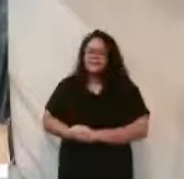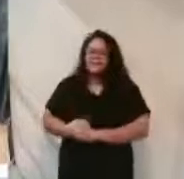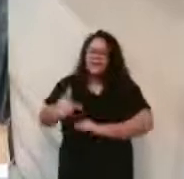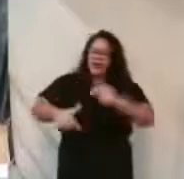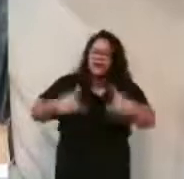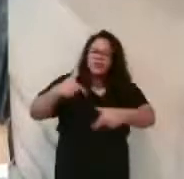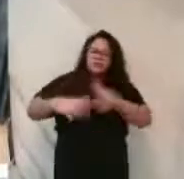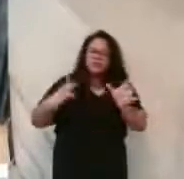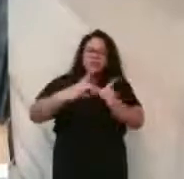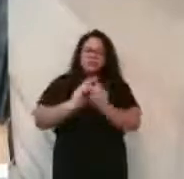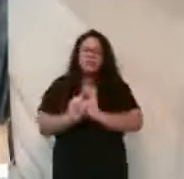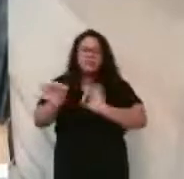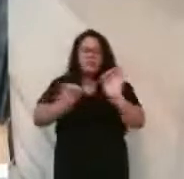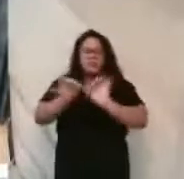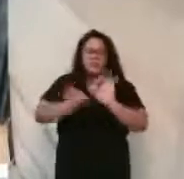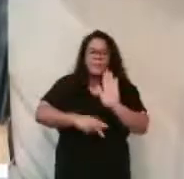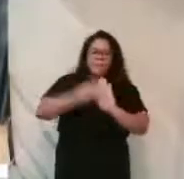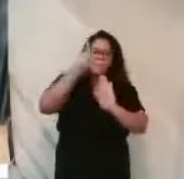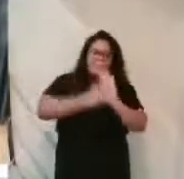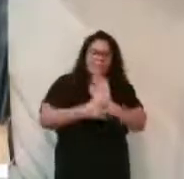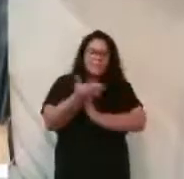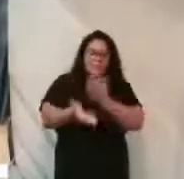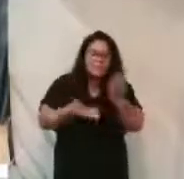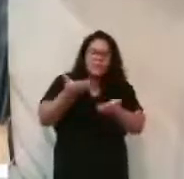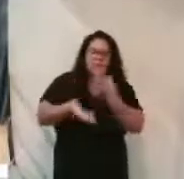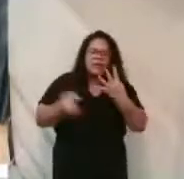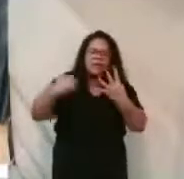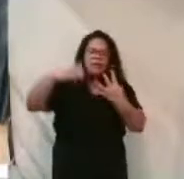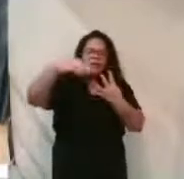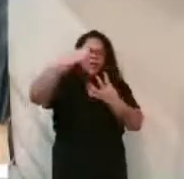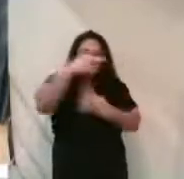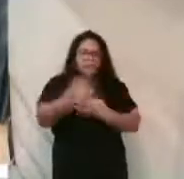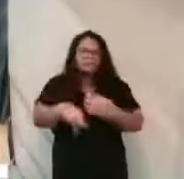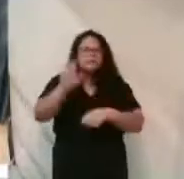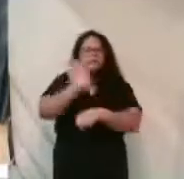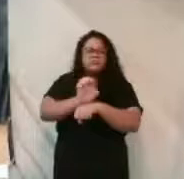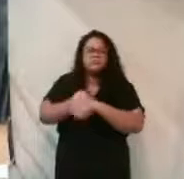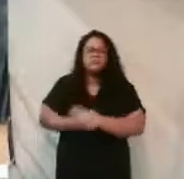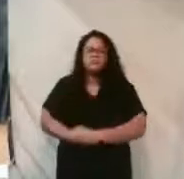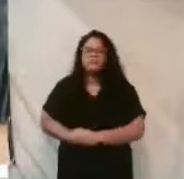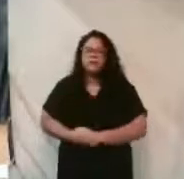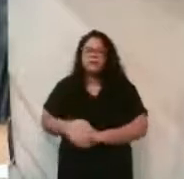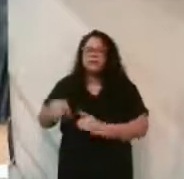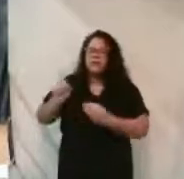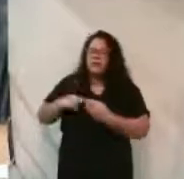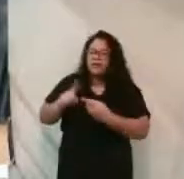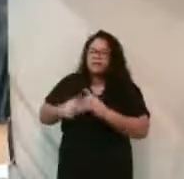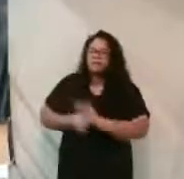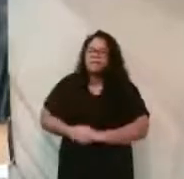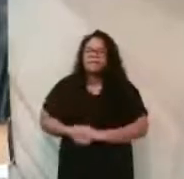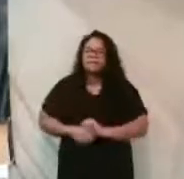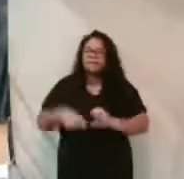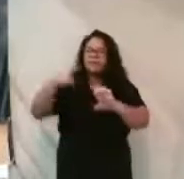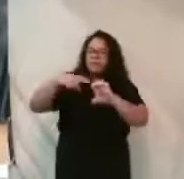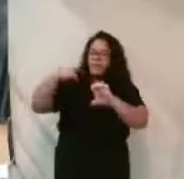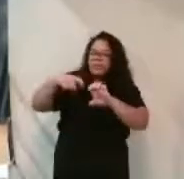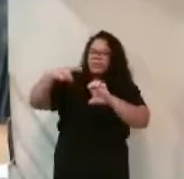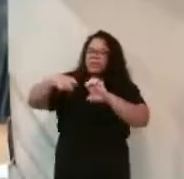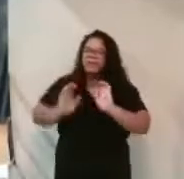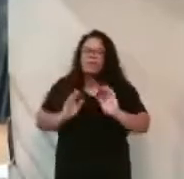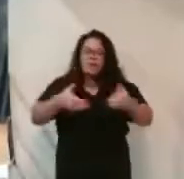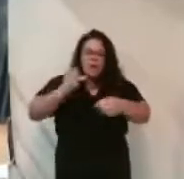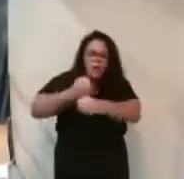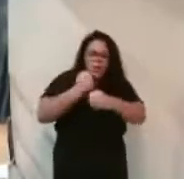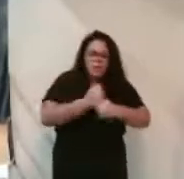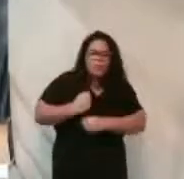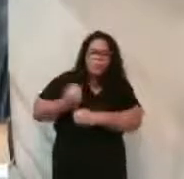planos integrados de resíduos sólidos do Estado, assim como os outros empresários da área da construção, do aterro sanitário, propriamente